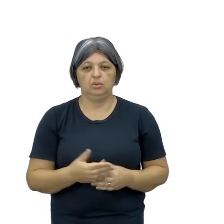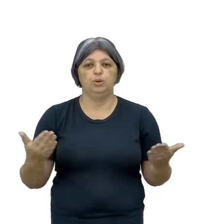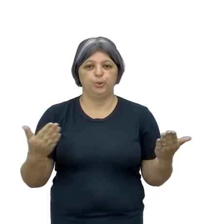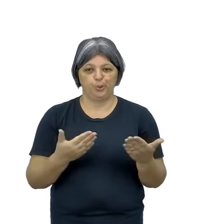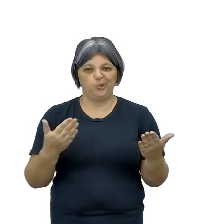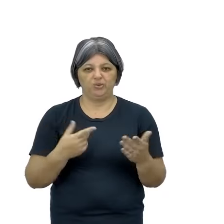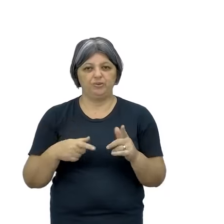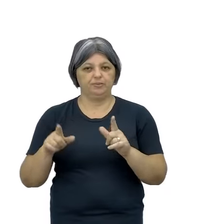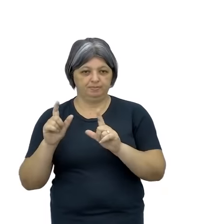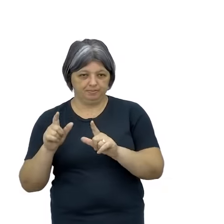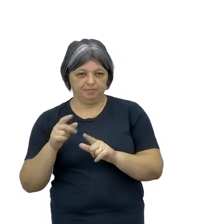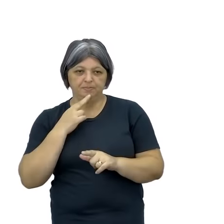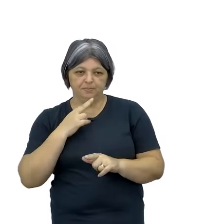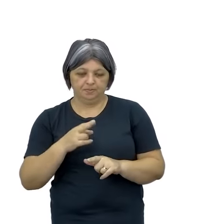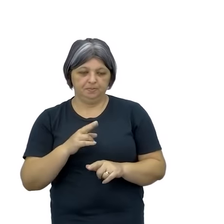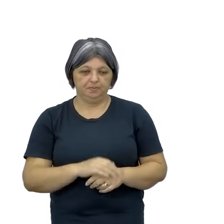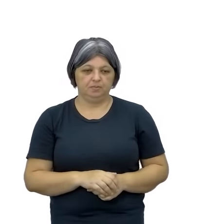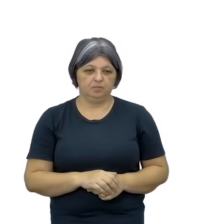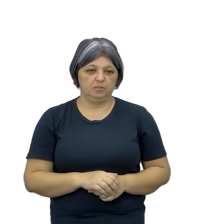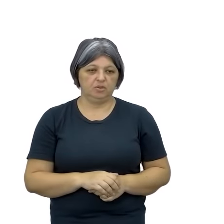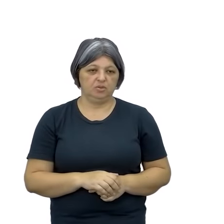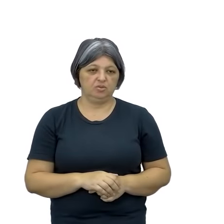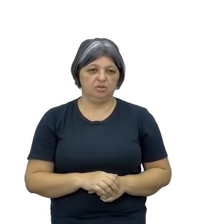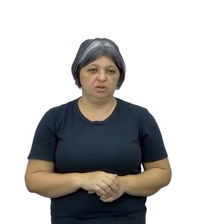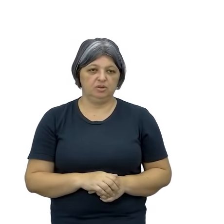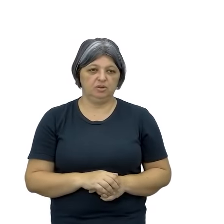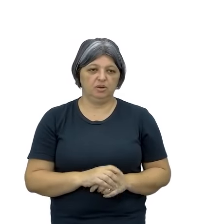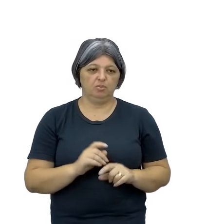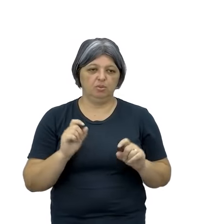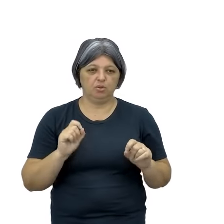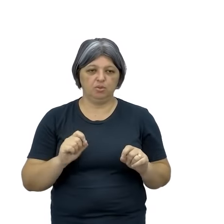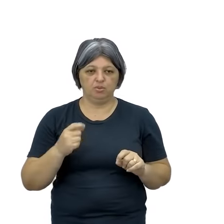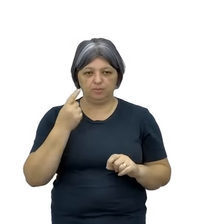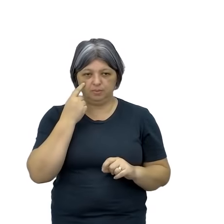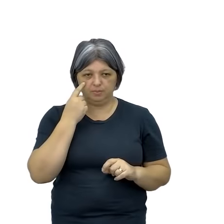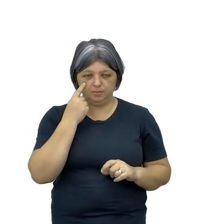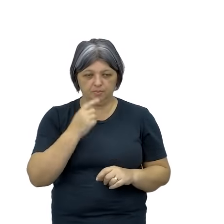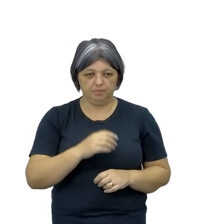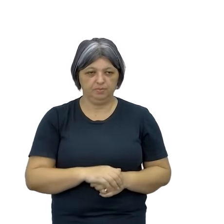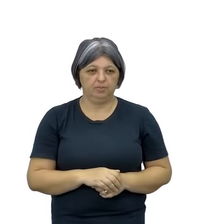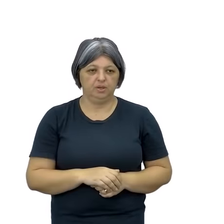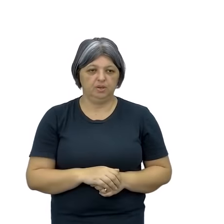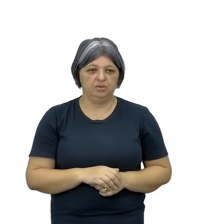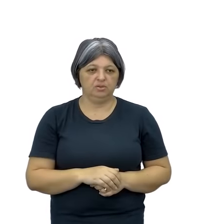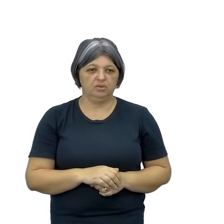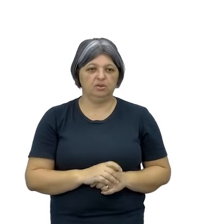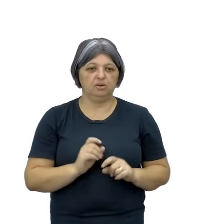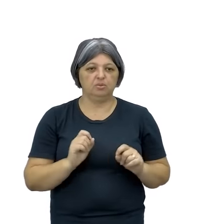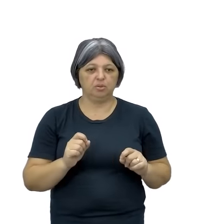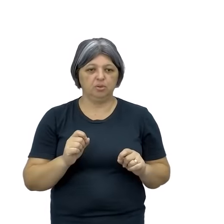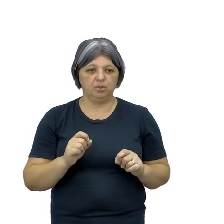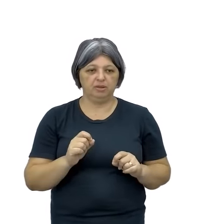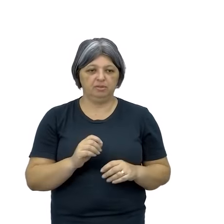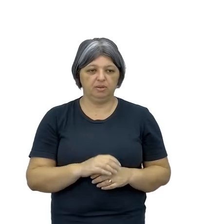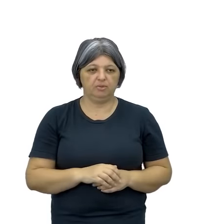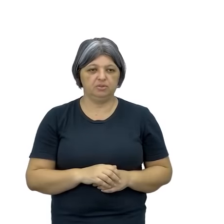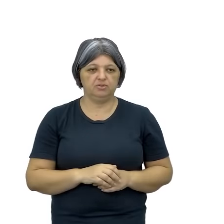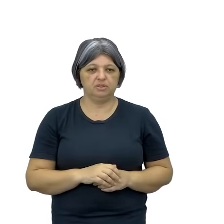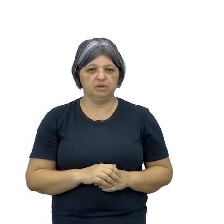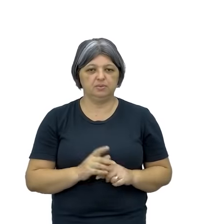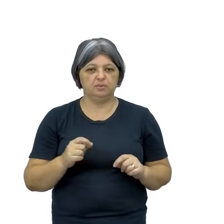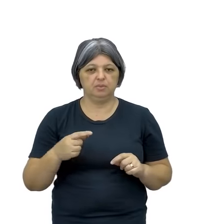esse card, resultados. Quando eu tenho esse card, resultados, eu tenho, na verdade, esse olhar, né, que eu